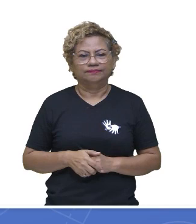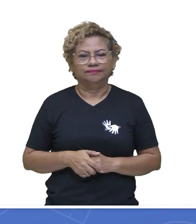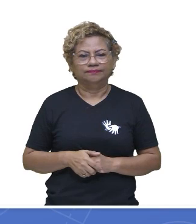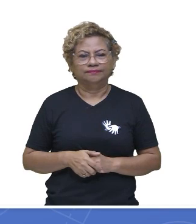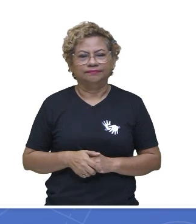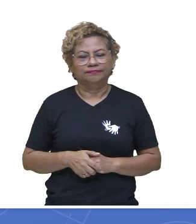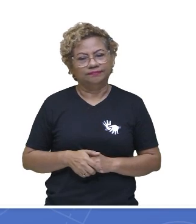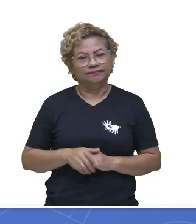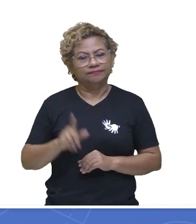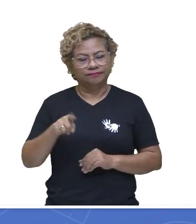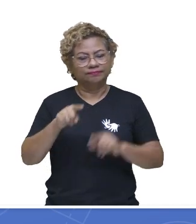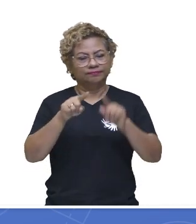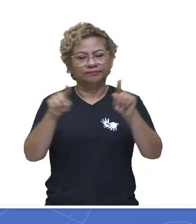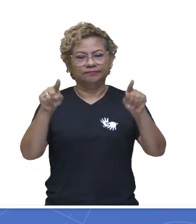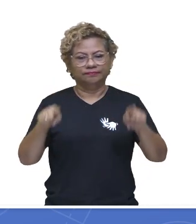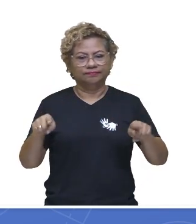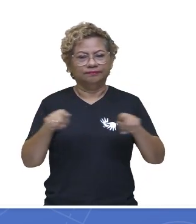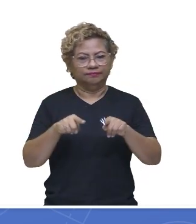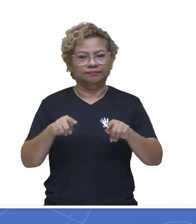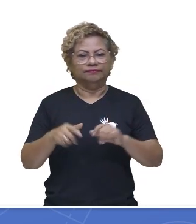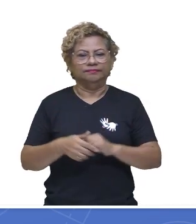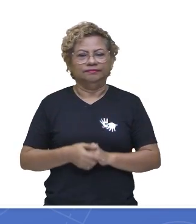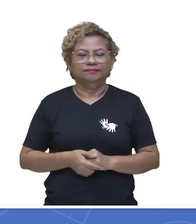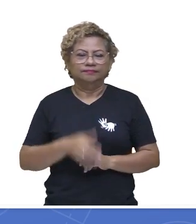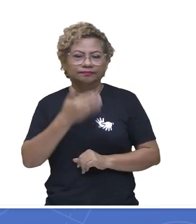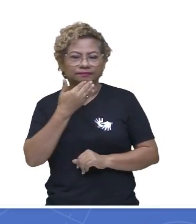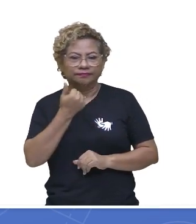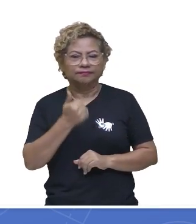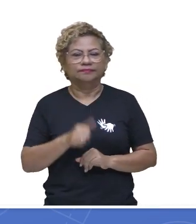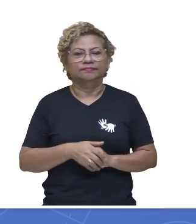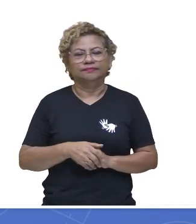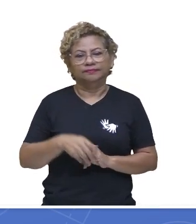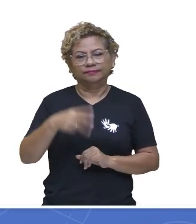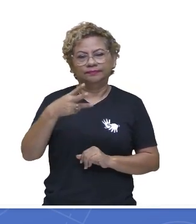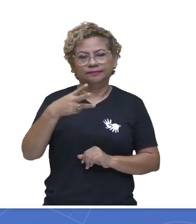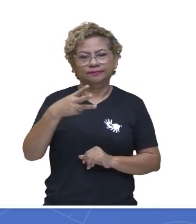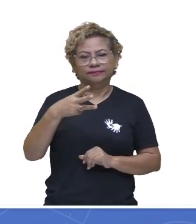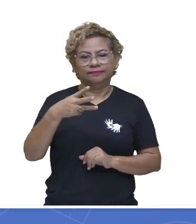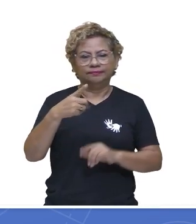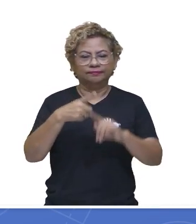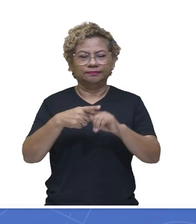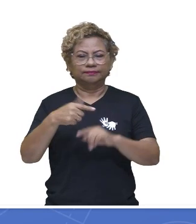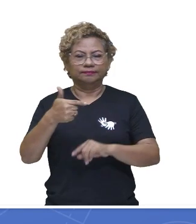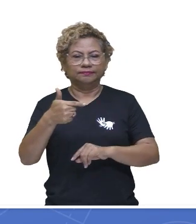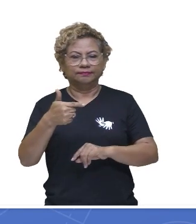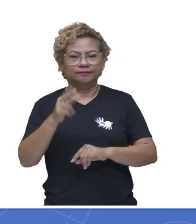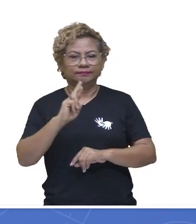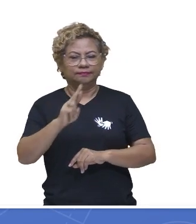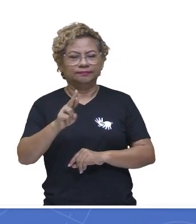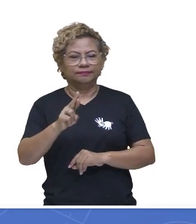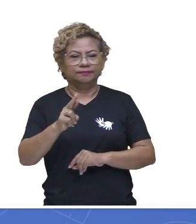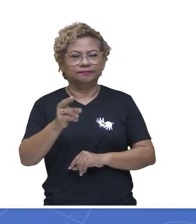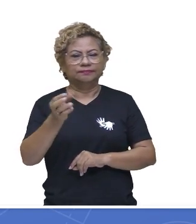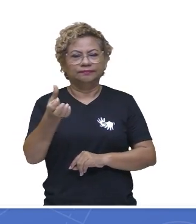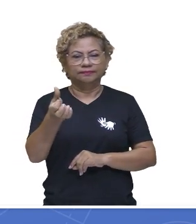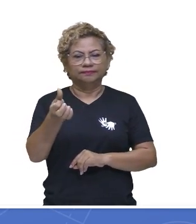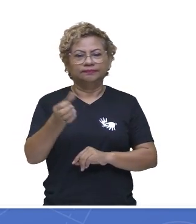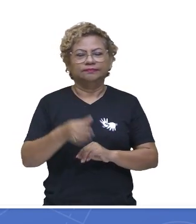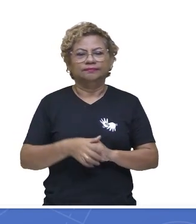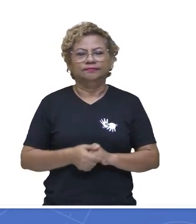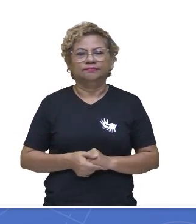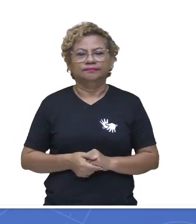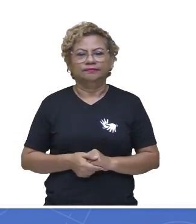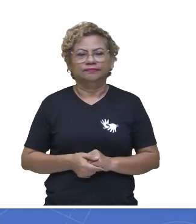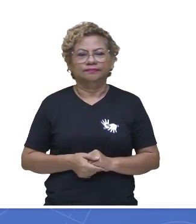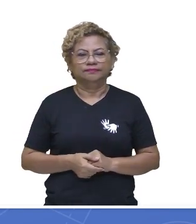de matrizes, tá bom? Então nesse caso aqui, ó, nós vamos obter uma matriz com 6 elementos, tá? Então,